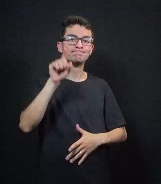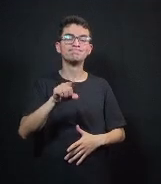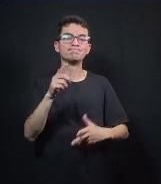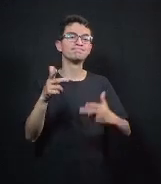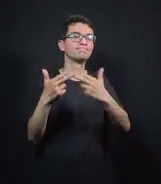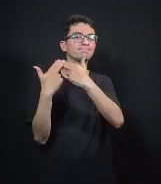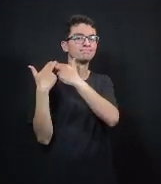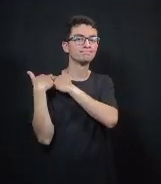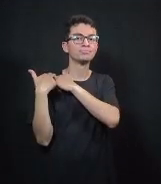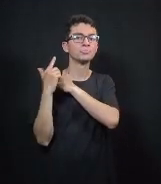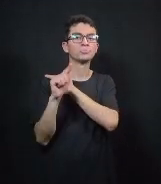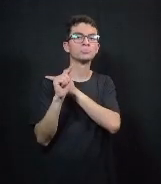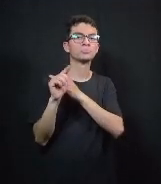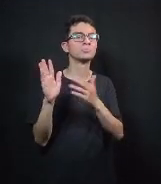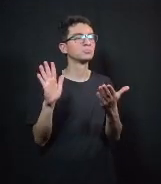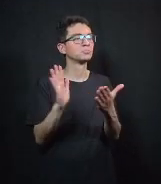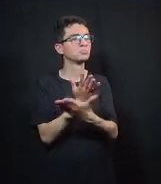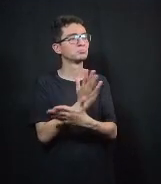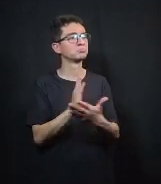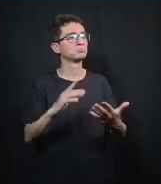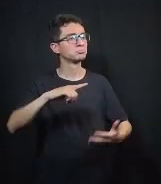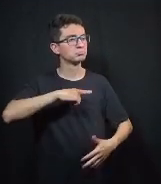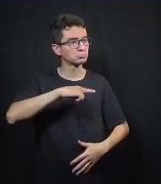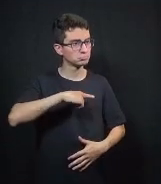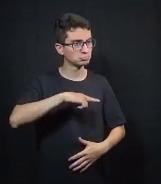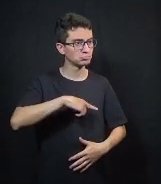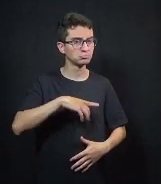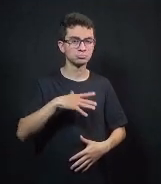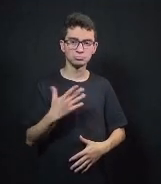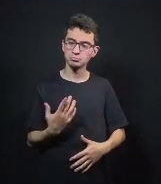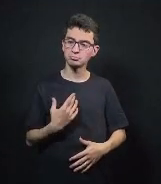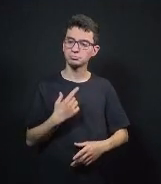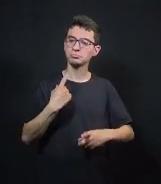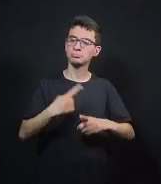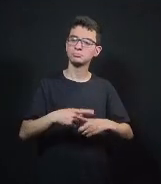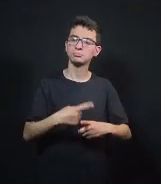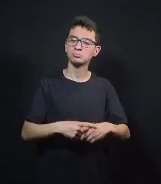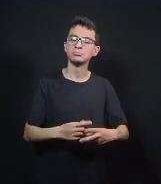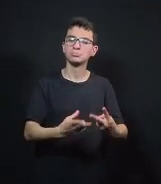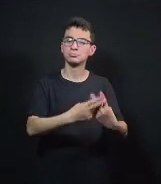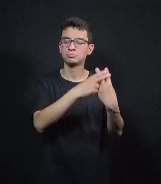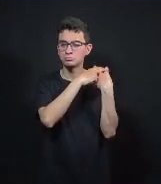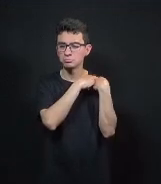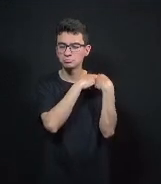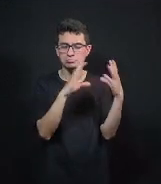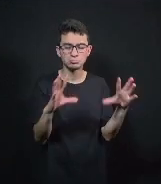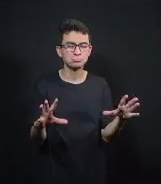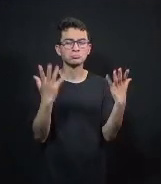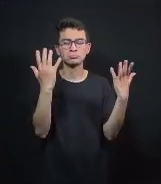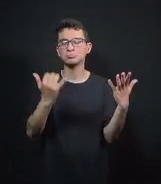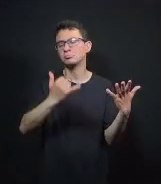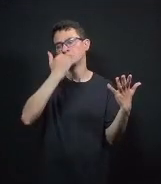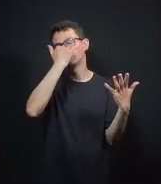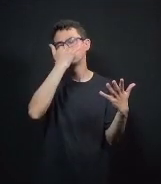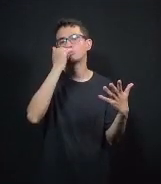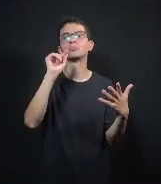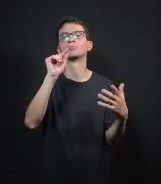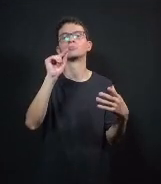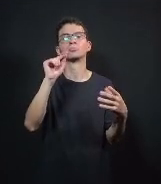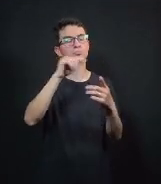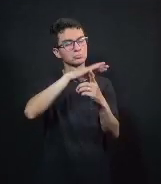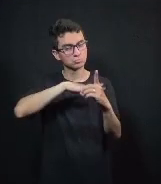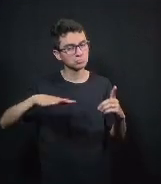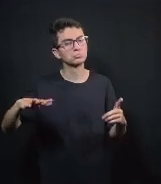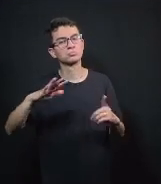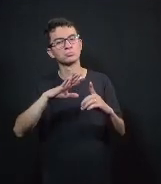responsabilidade seja dividida. A responsabilidade desse caos informacional que a gente vive é também da sociedade civil, é